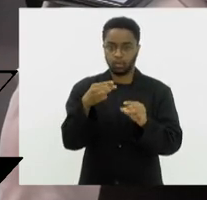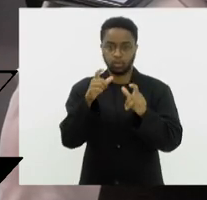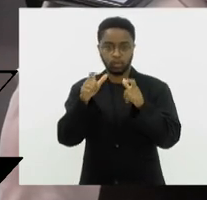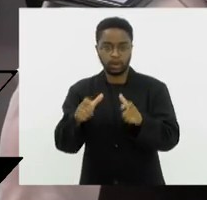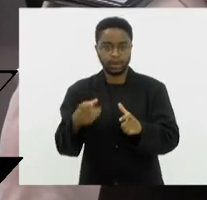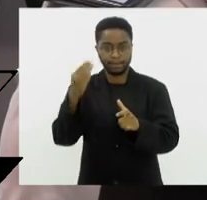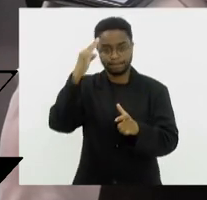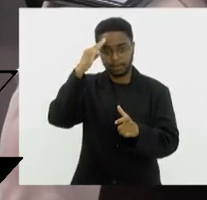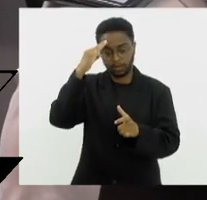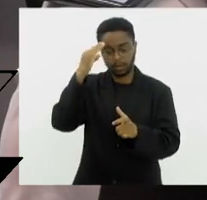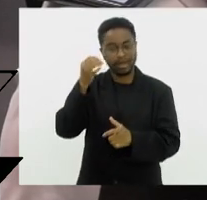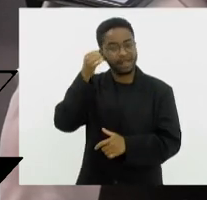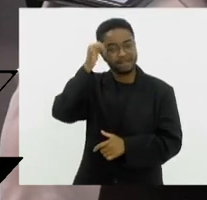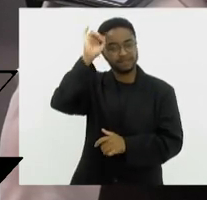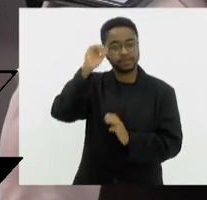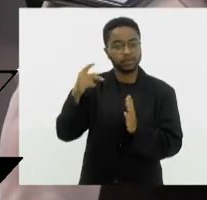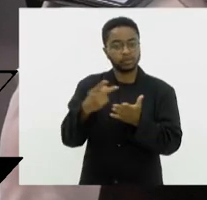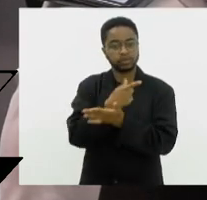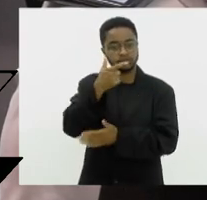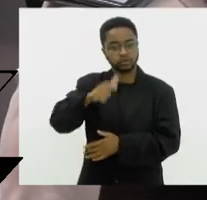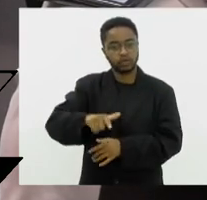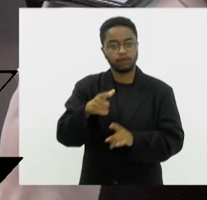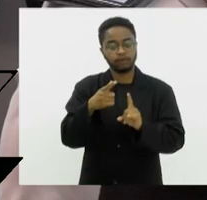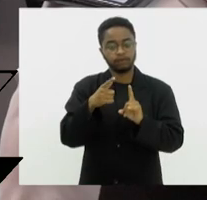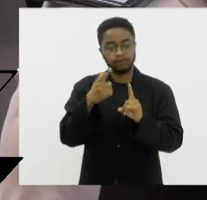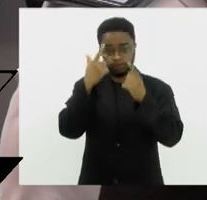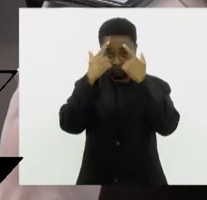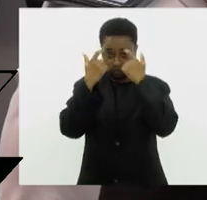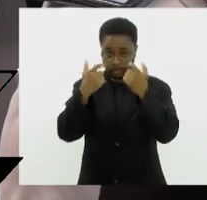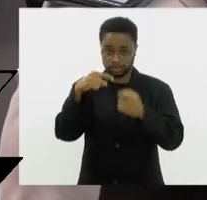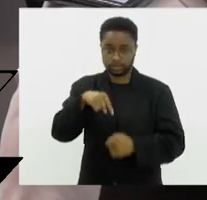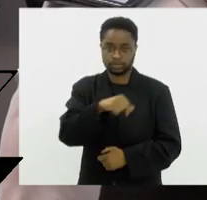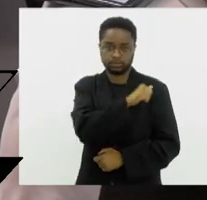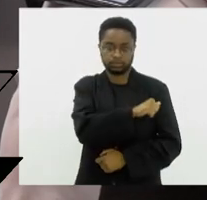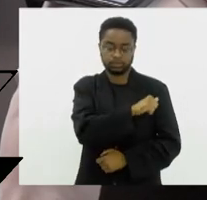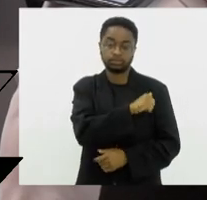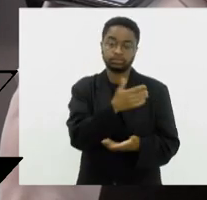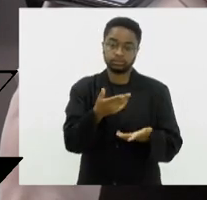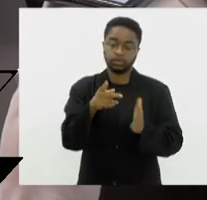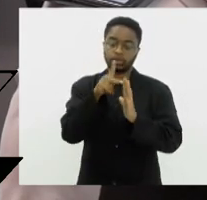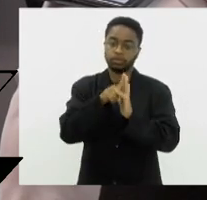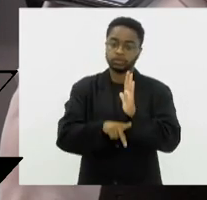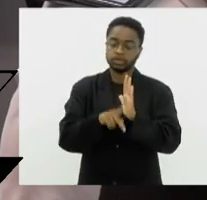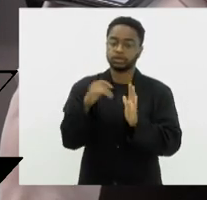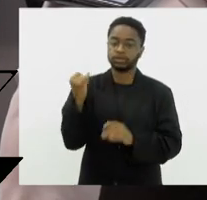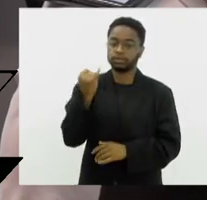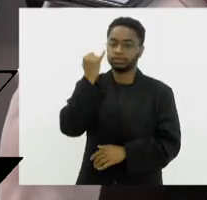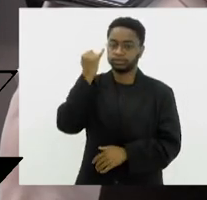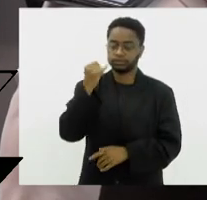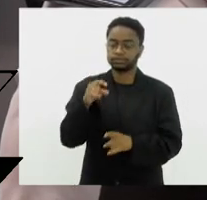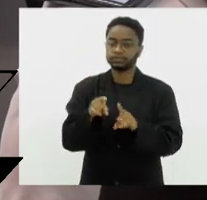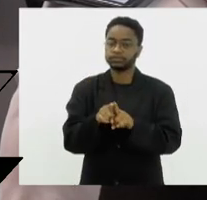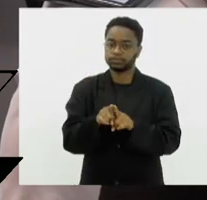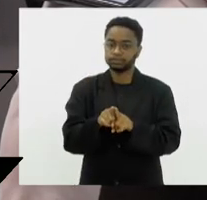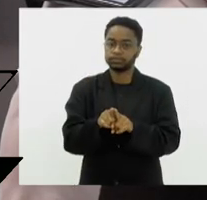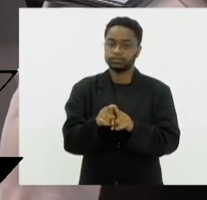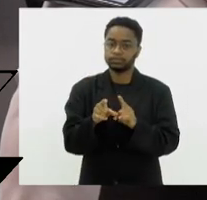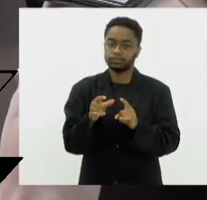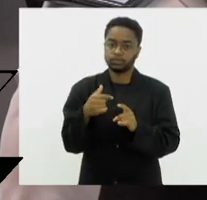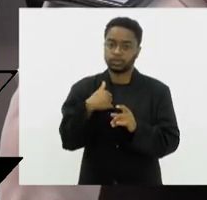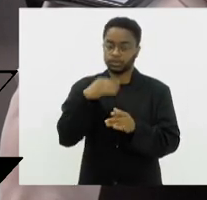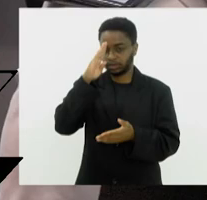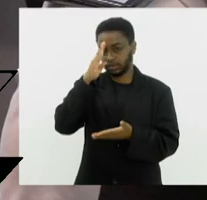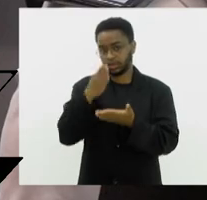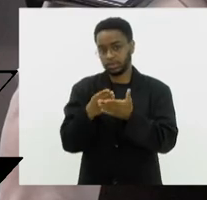se repita esse tipo de violência contra ninguém mais no nosso Estado. Então, o projeto é muito relevante. Então, também acho que o parecer que Vossa Excelência